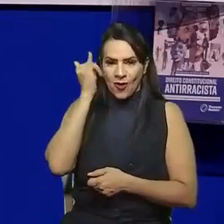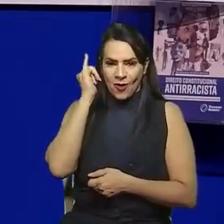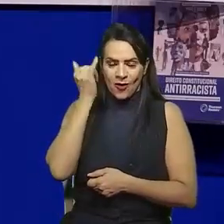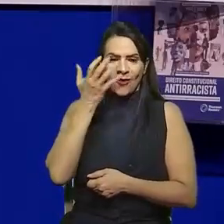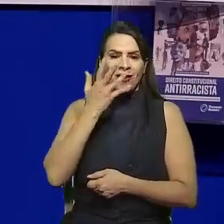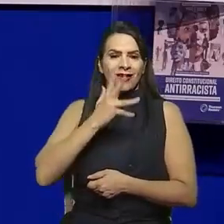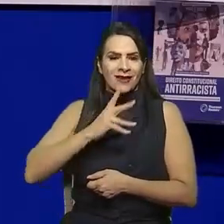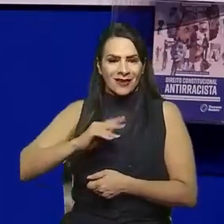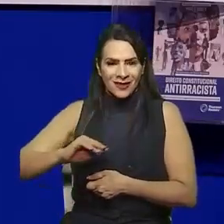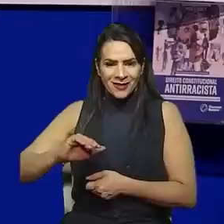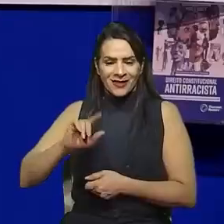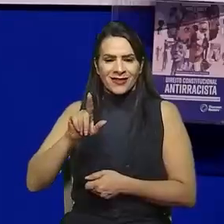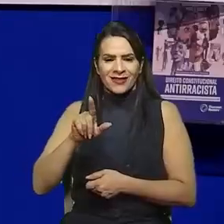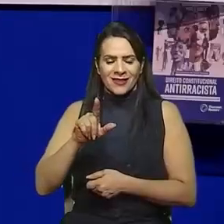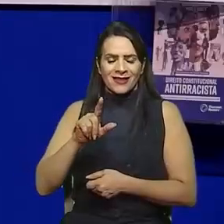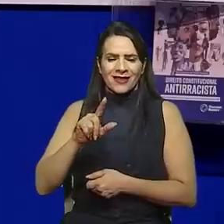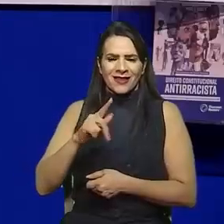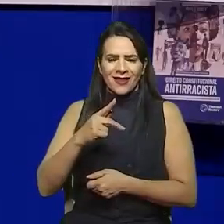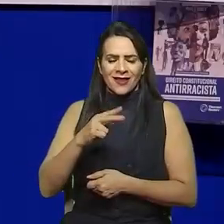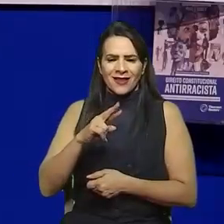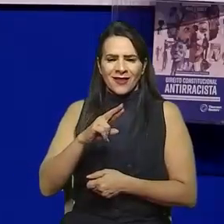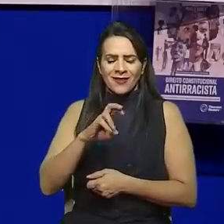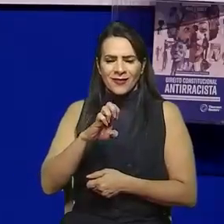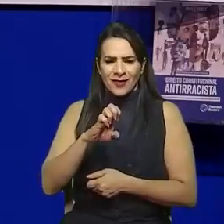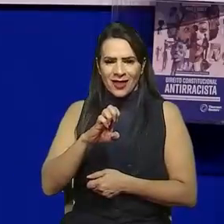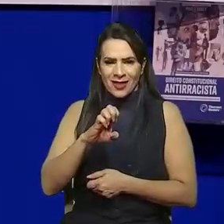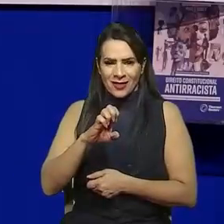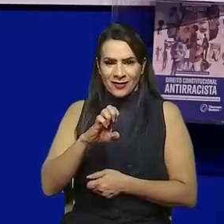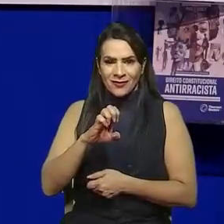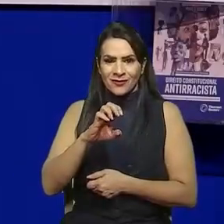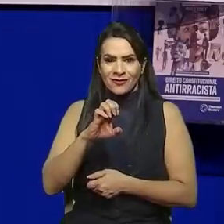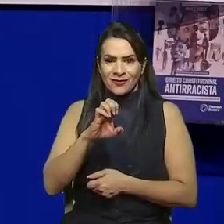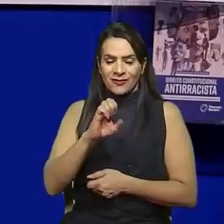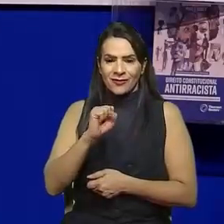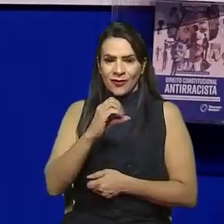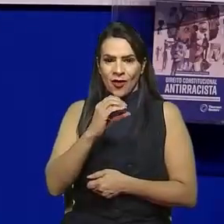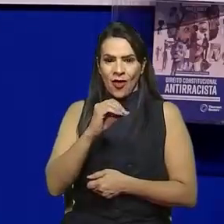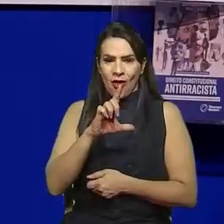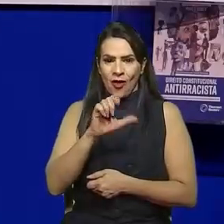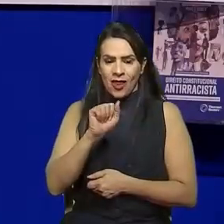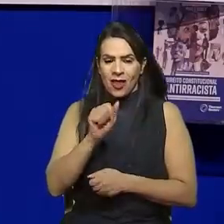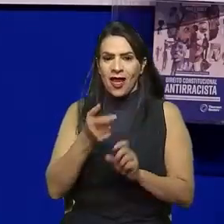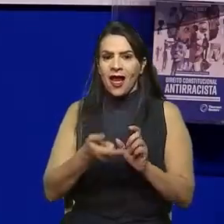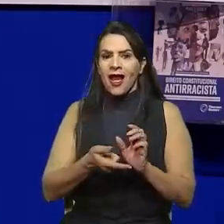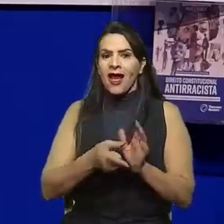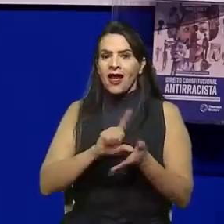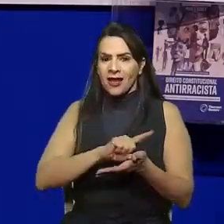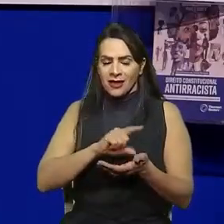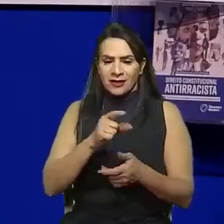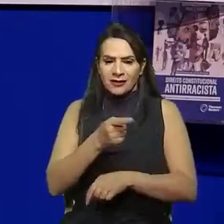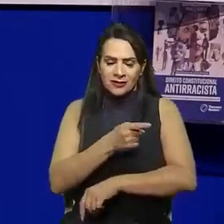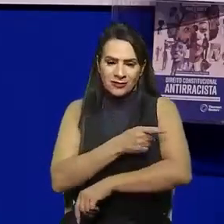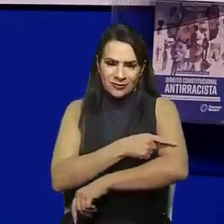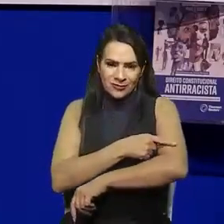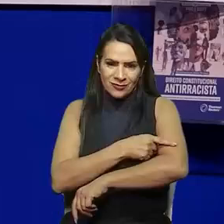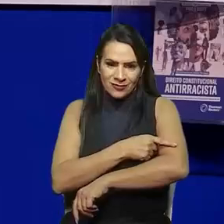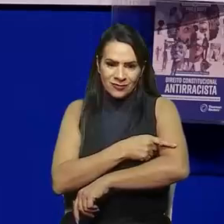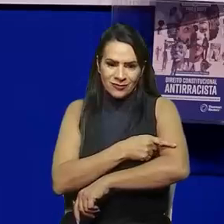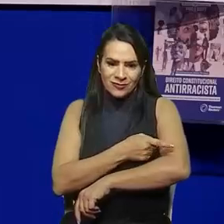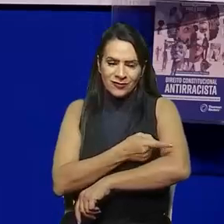crianças da pré-escola, quer dizer, antes do primário. E era um bocado de menininho